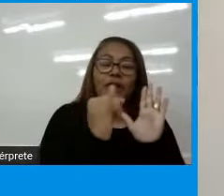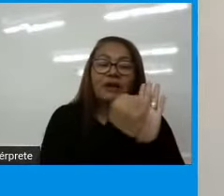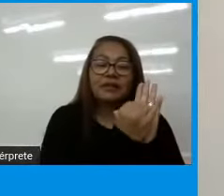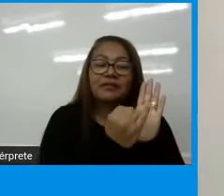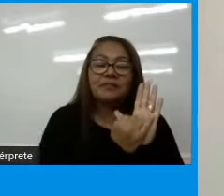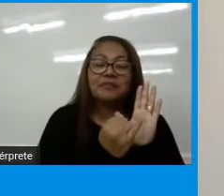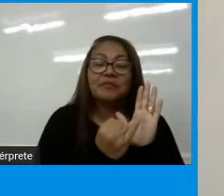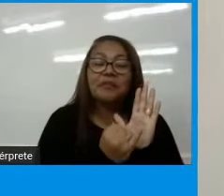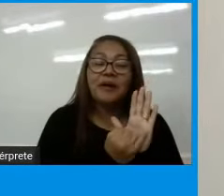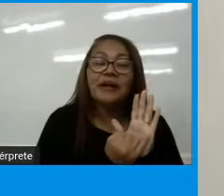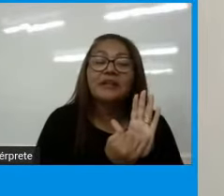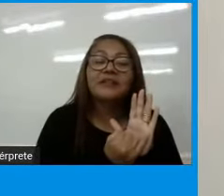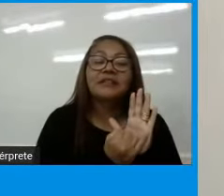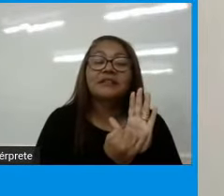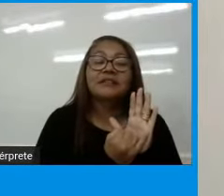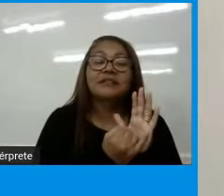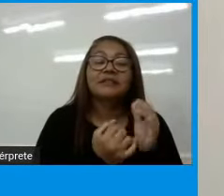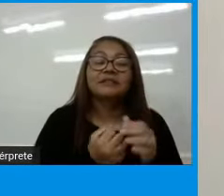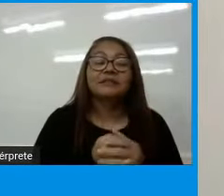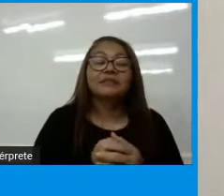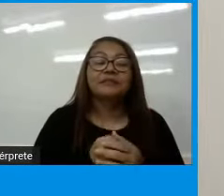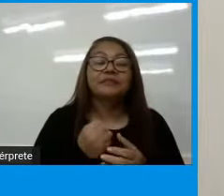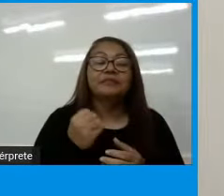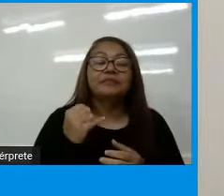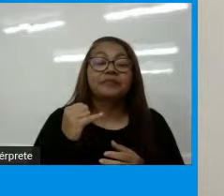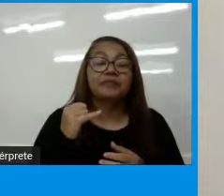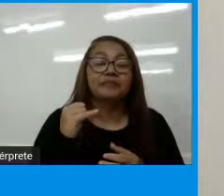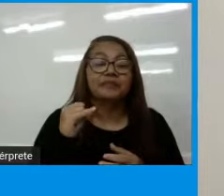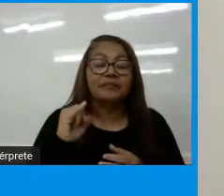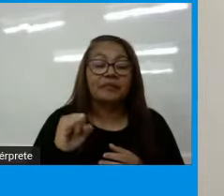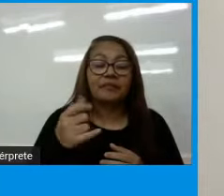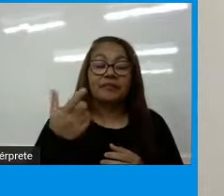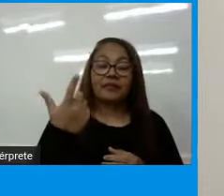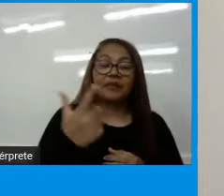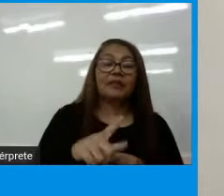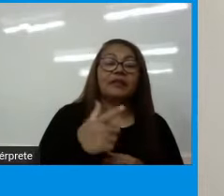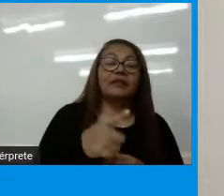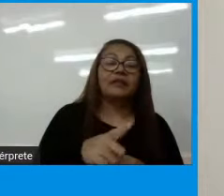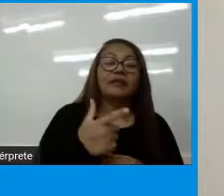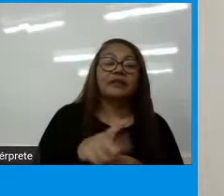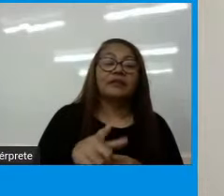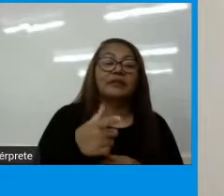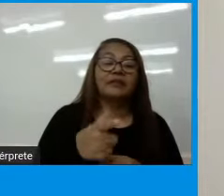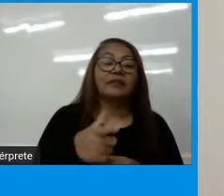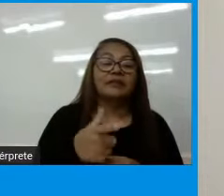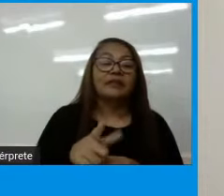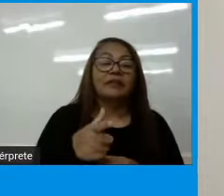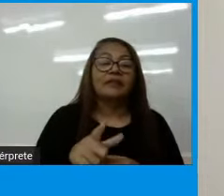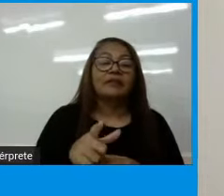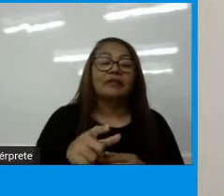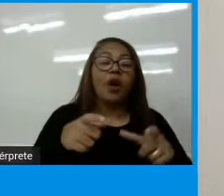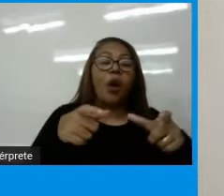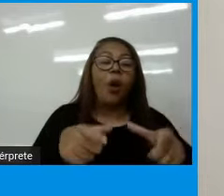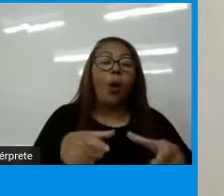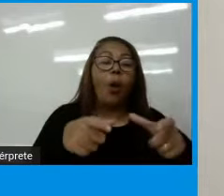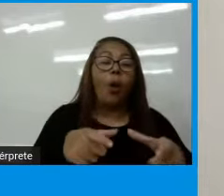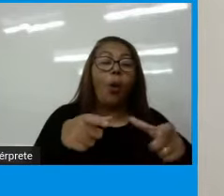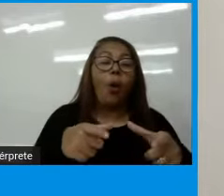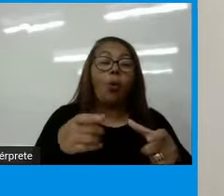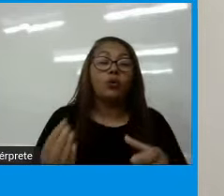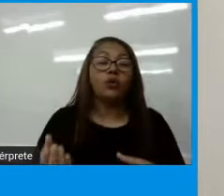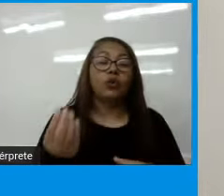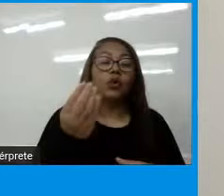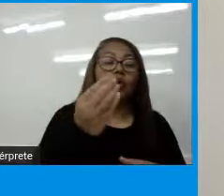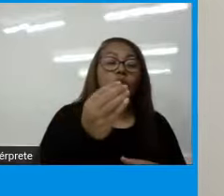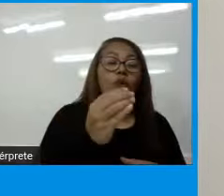saia de fora. Se não tiver um desses suportes próprios para celular, tente apoiá-lo em uma superfície plana, de modo que seus olhos fiquem na mesma linha